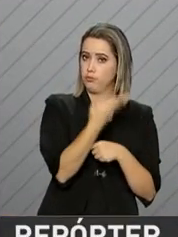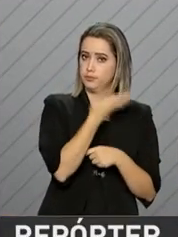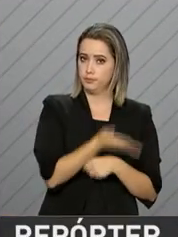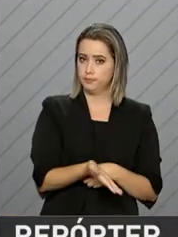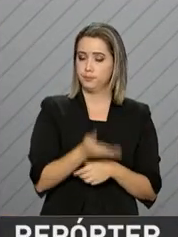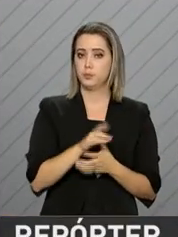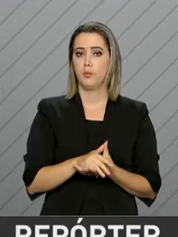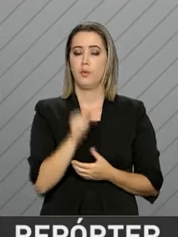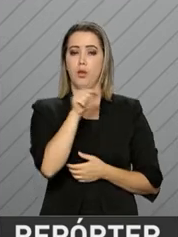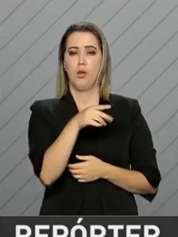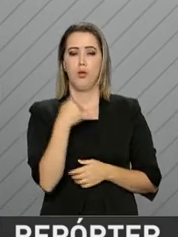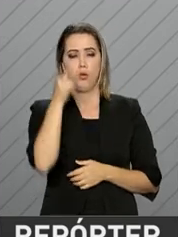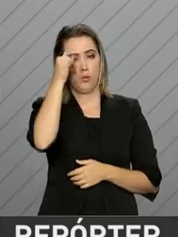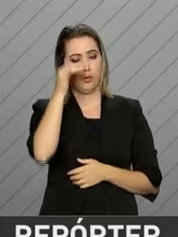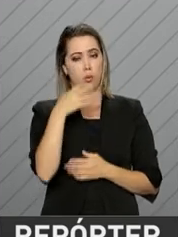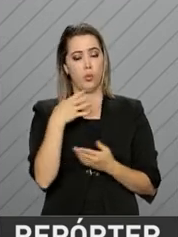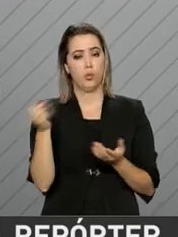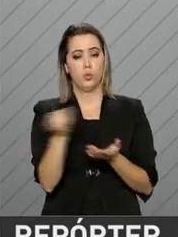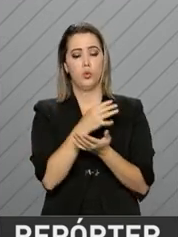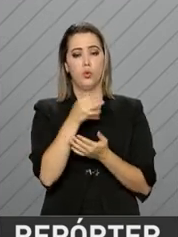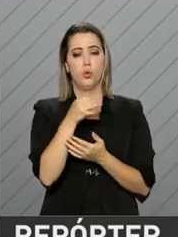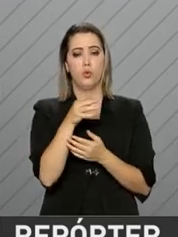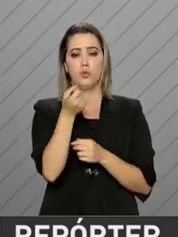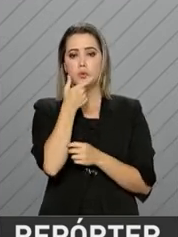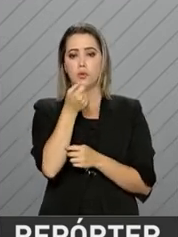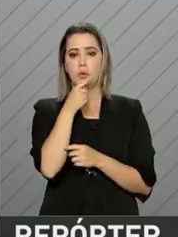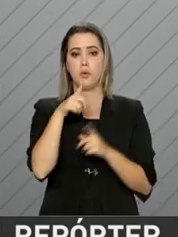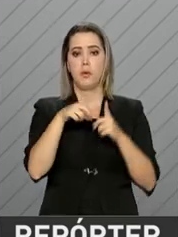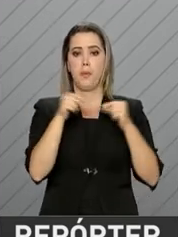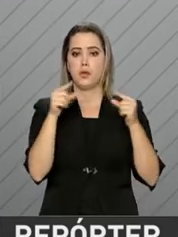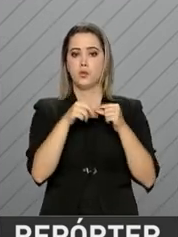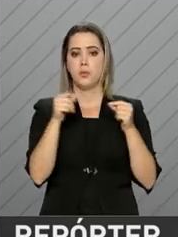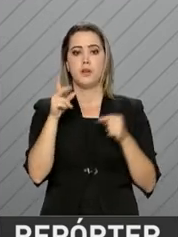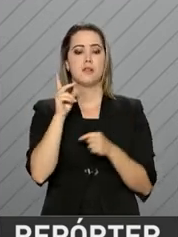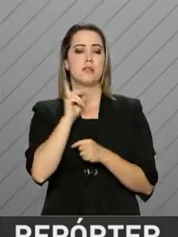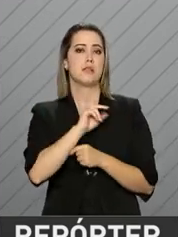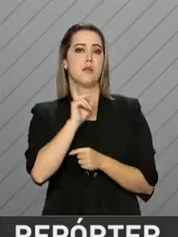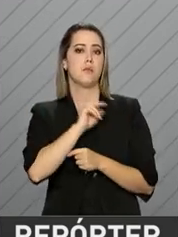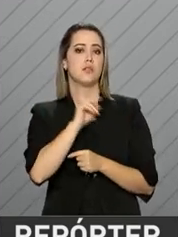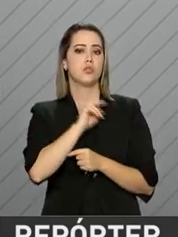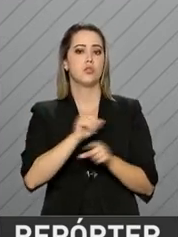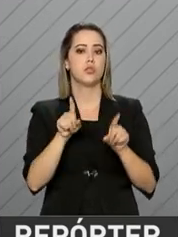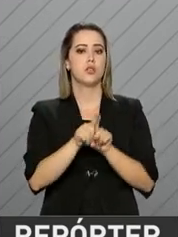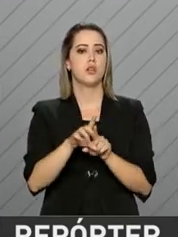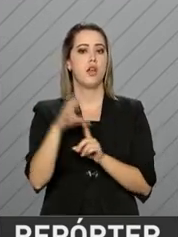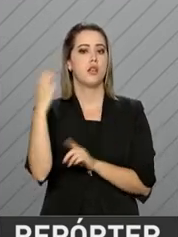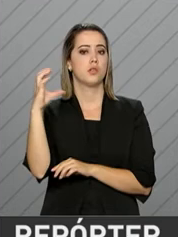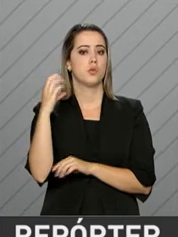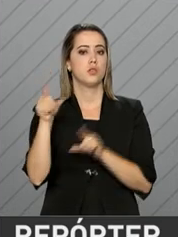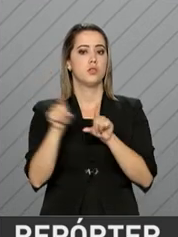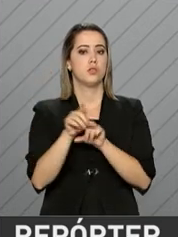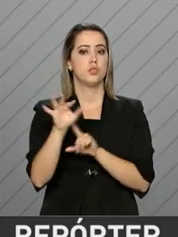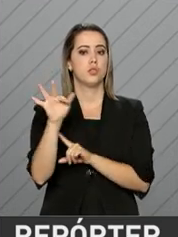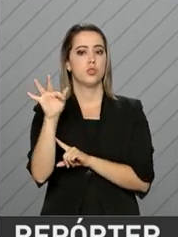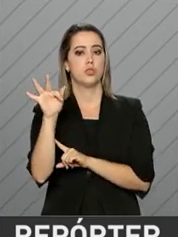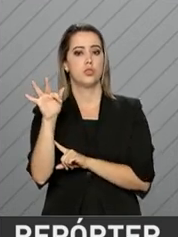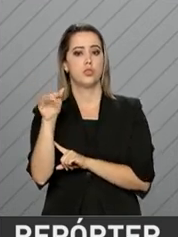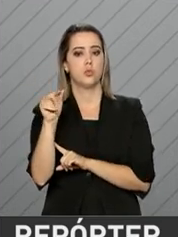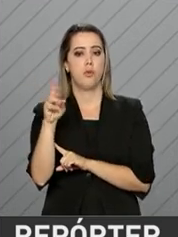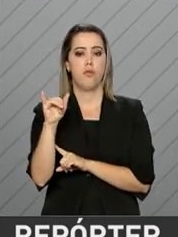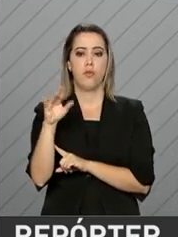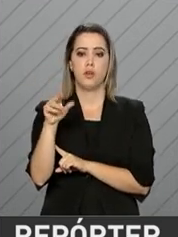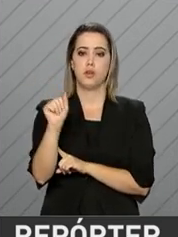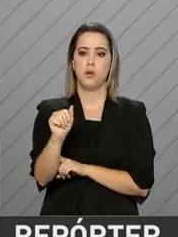ao HIV vai estar disponível em Brasília, Belo Horizonte, Curitiba, Florianópolis,